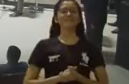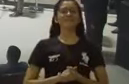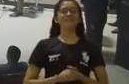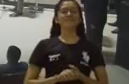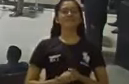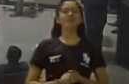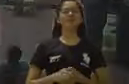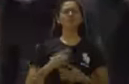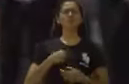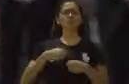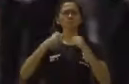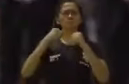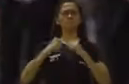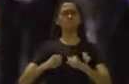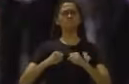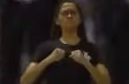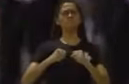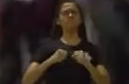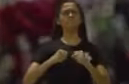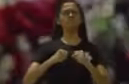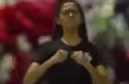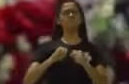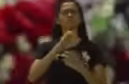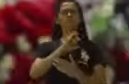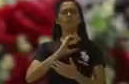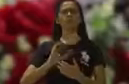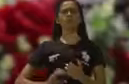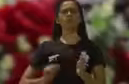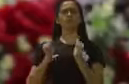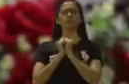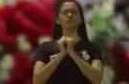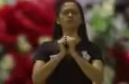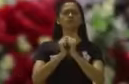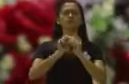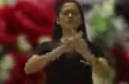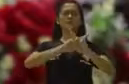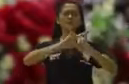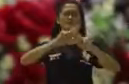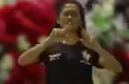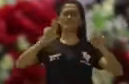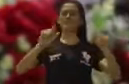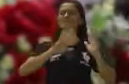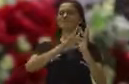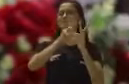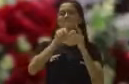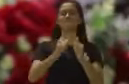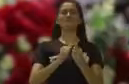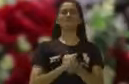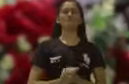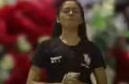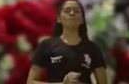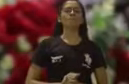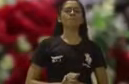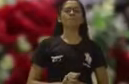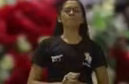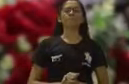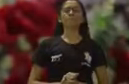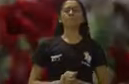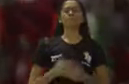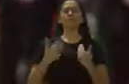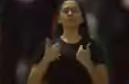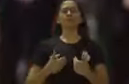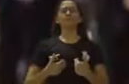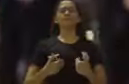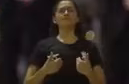Eu posso em Cristo todas as coisas. Então ouça-me aqui,